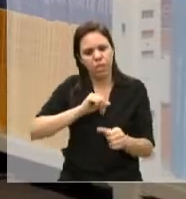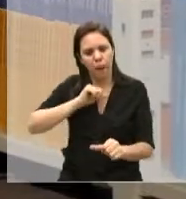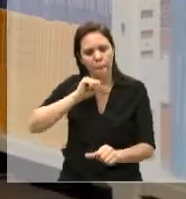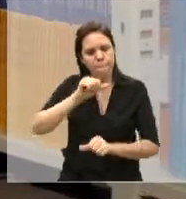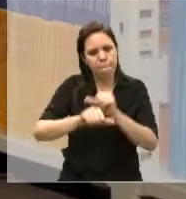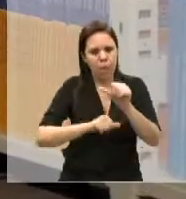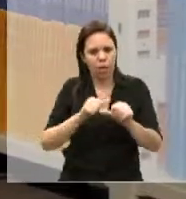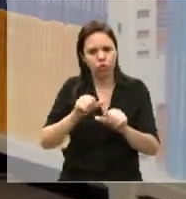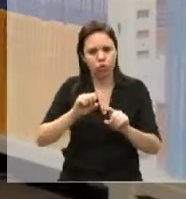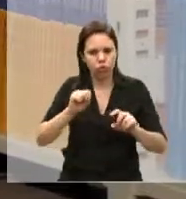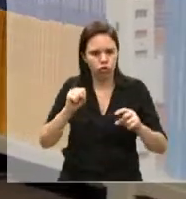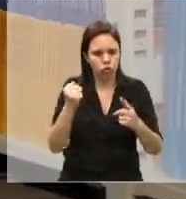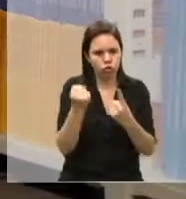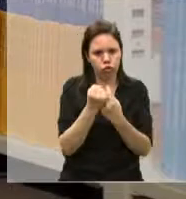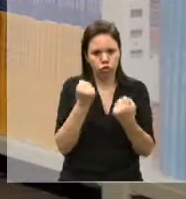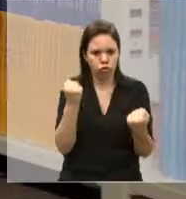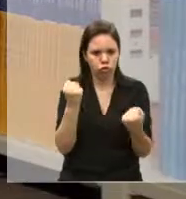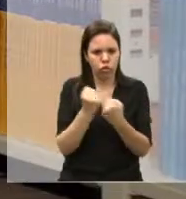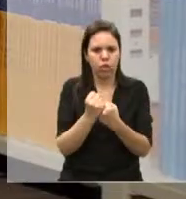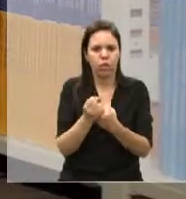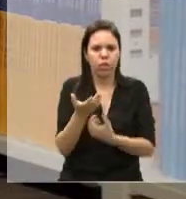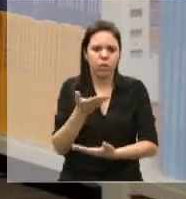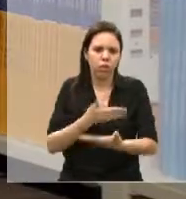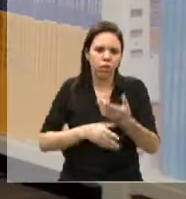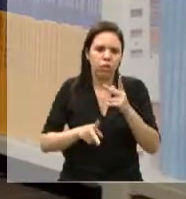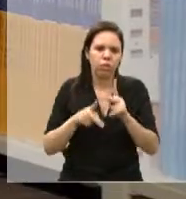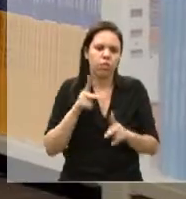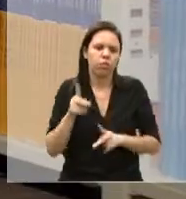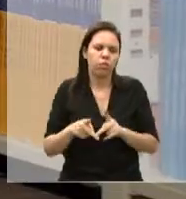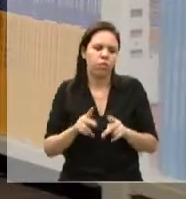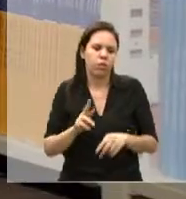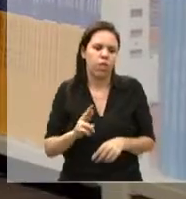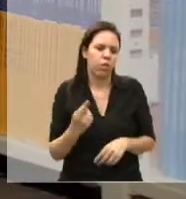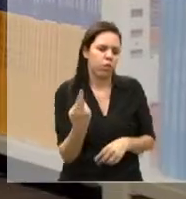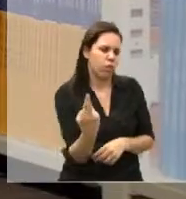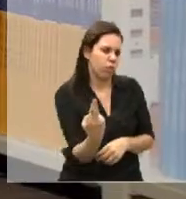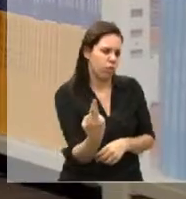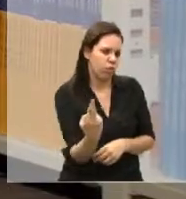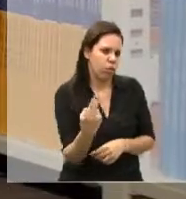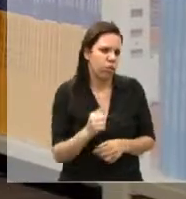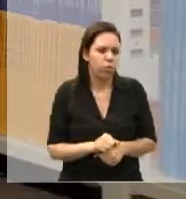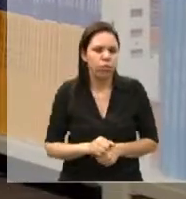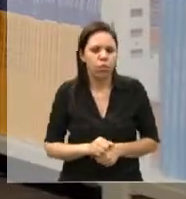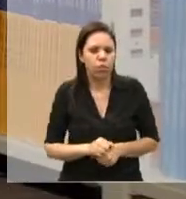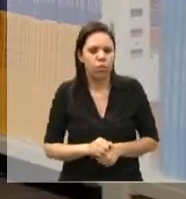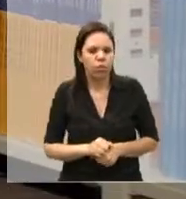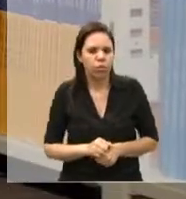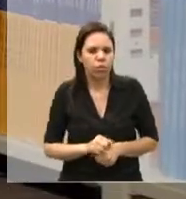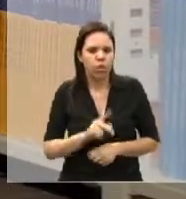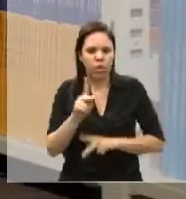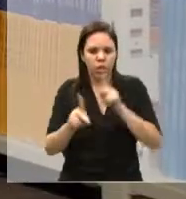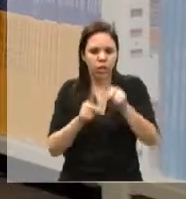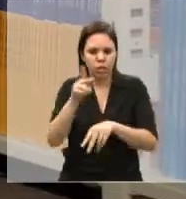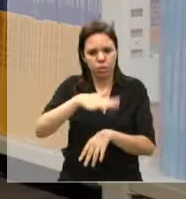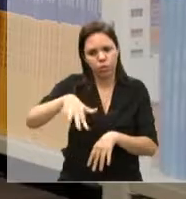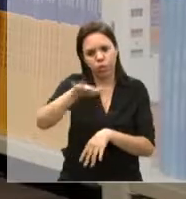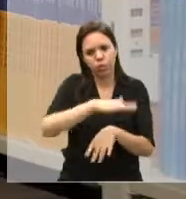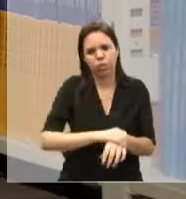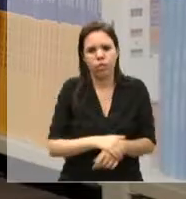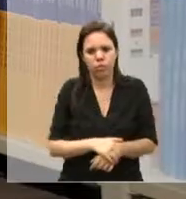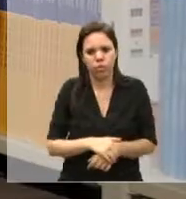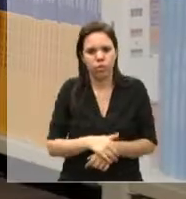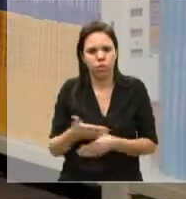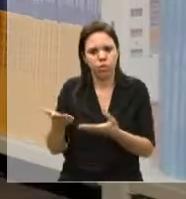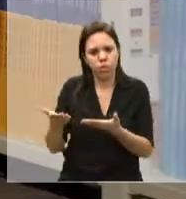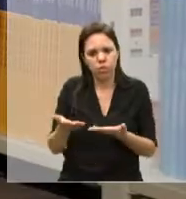mudança social, as classes sociais. E o retorno, né? O retorno, as pessoas que acabam